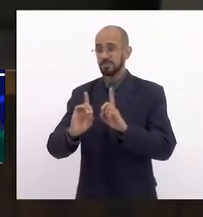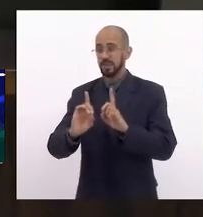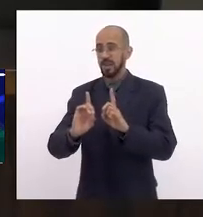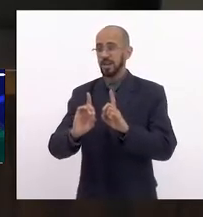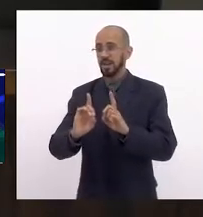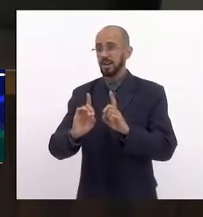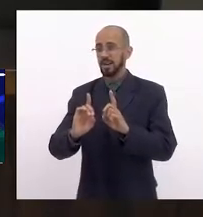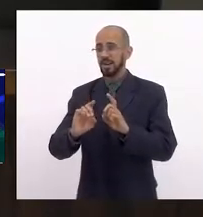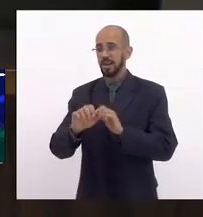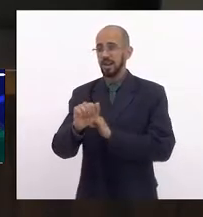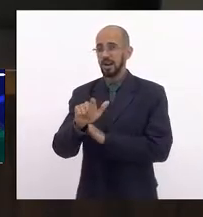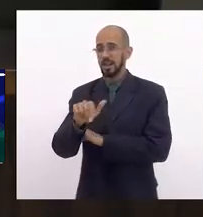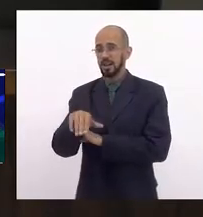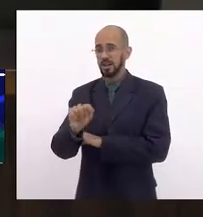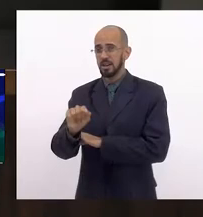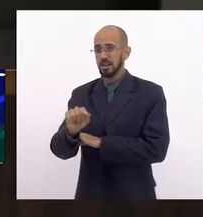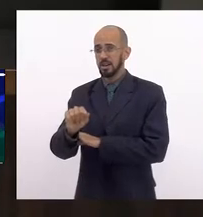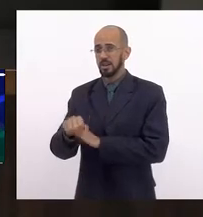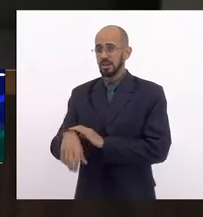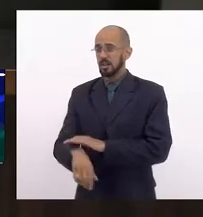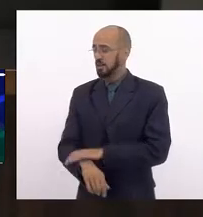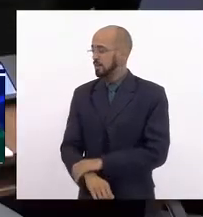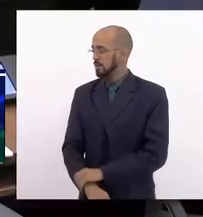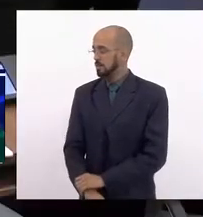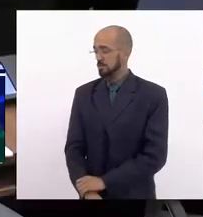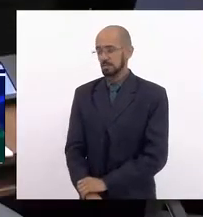deputada Alana Passos